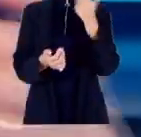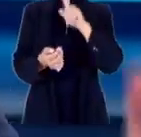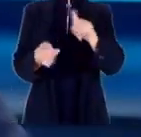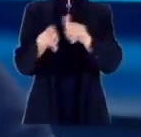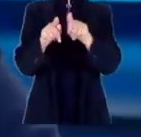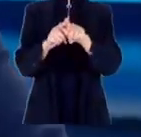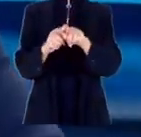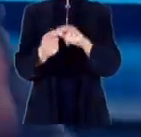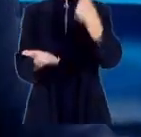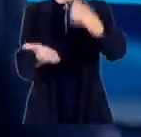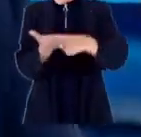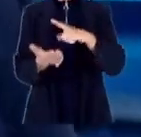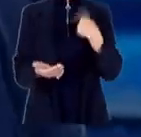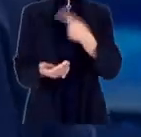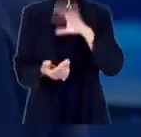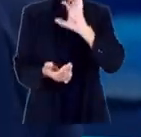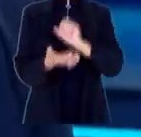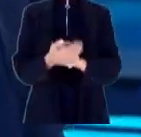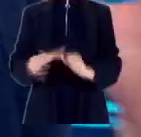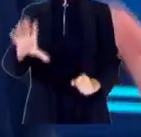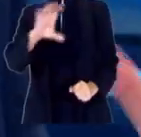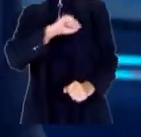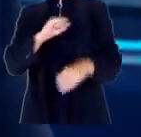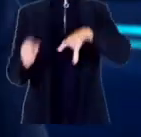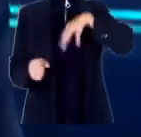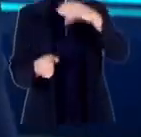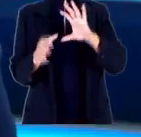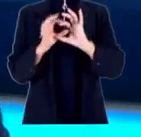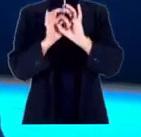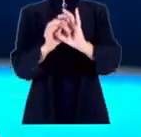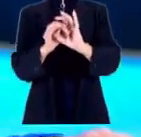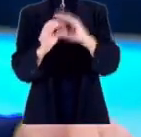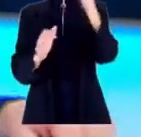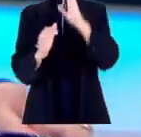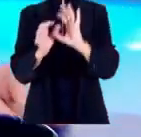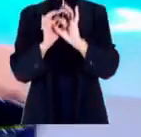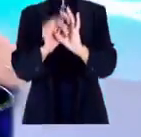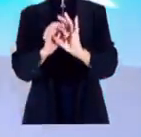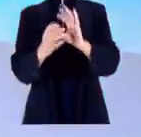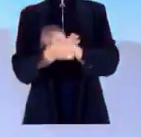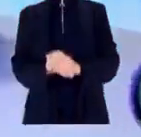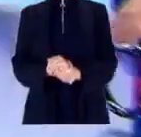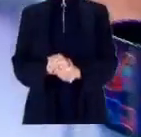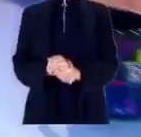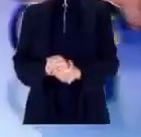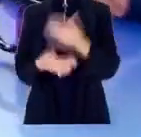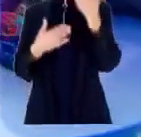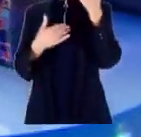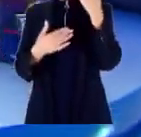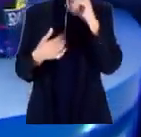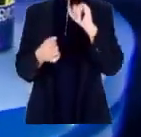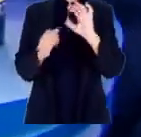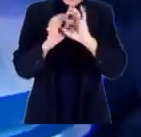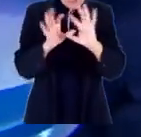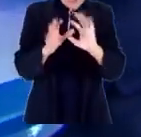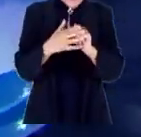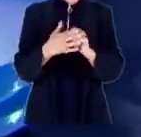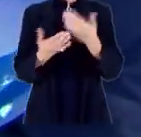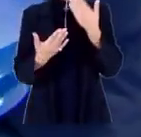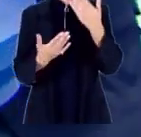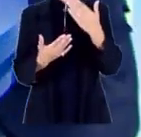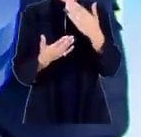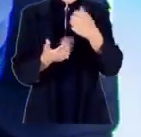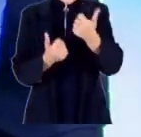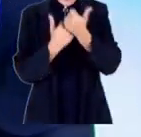é esse o nosso compromisso com amor e coragem juntos unir no Brasil portanto se me permite eu gostaria de pedir